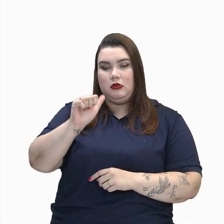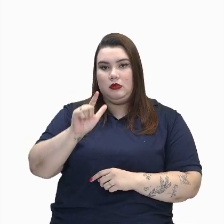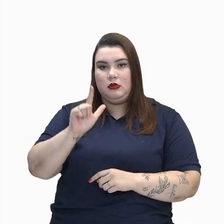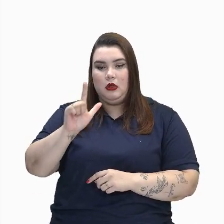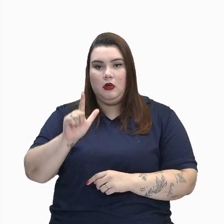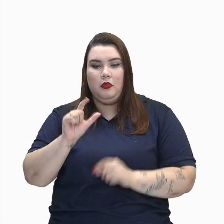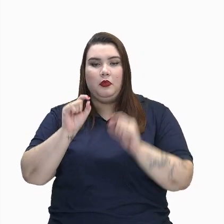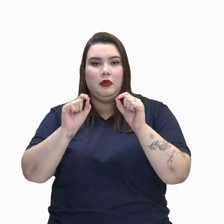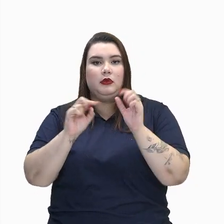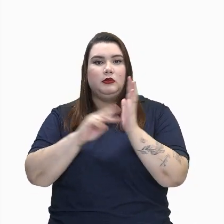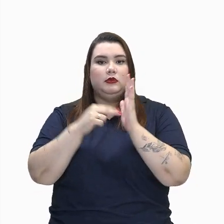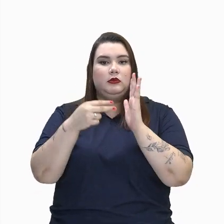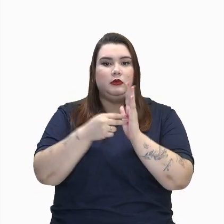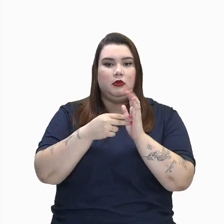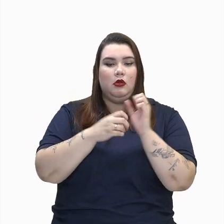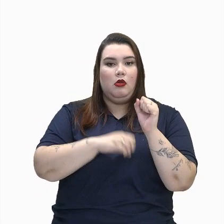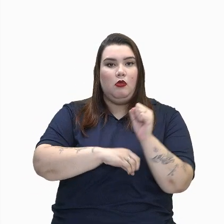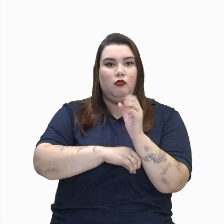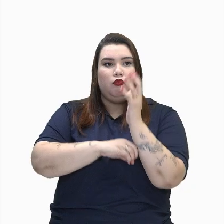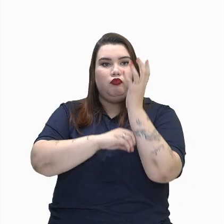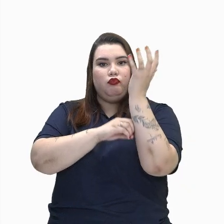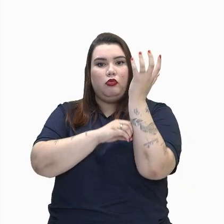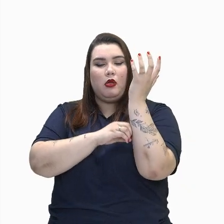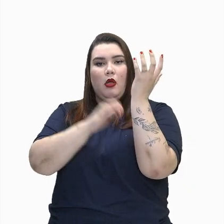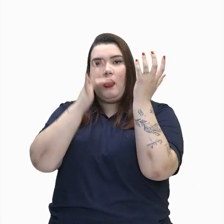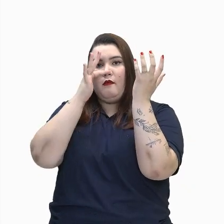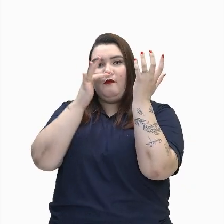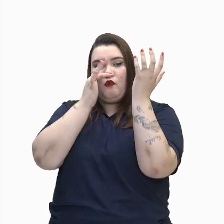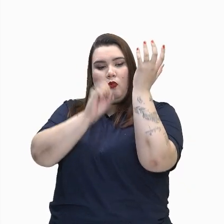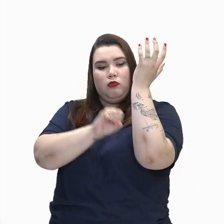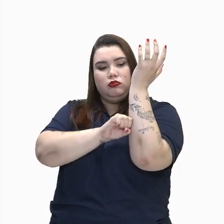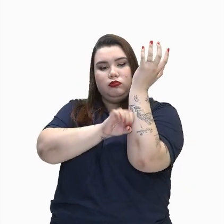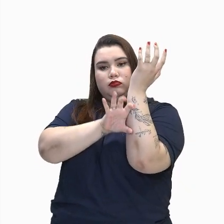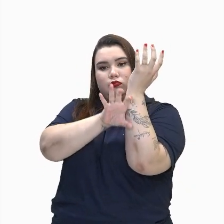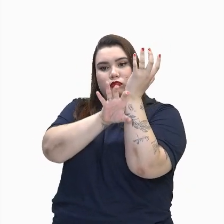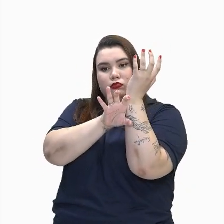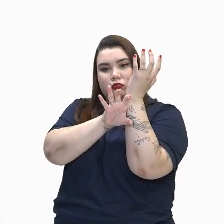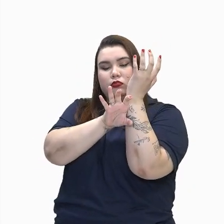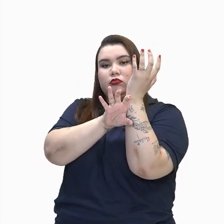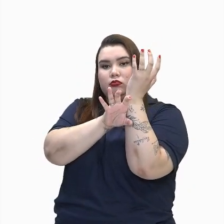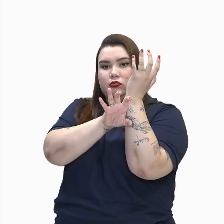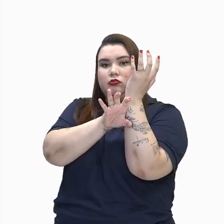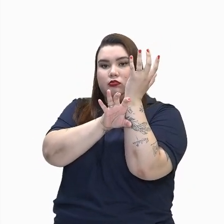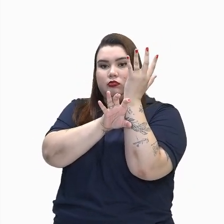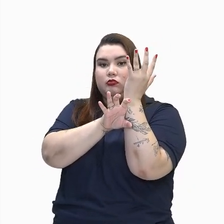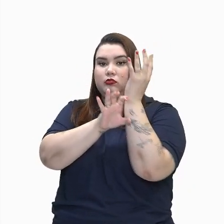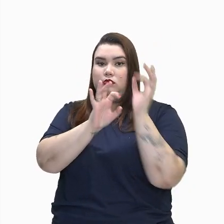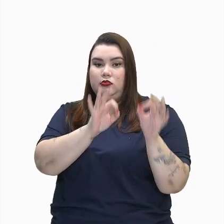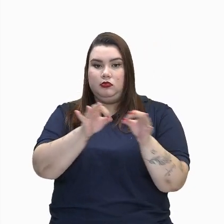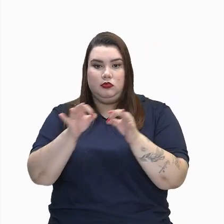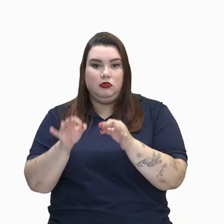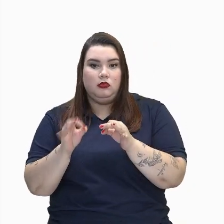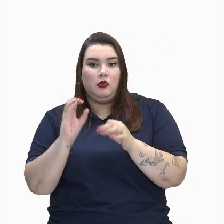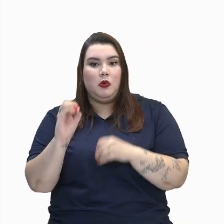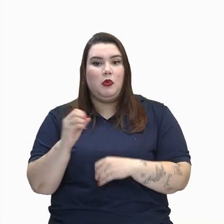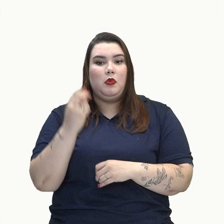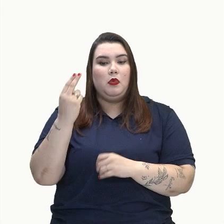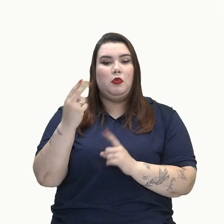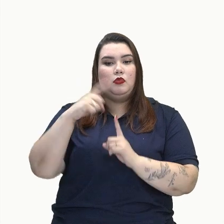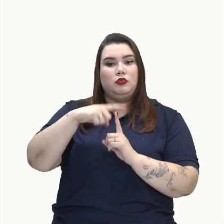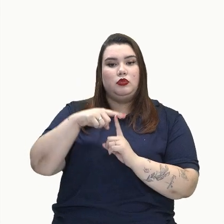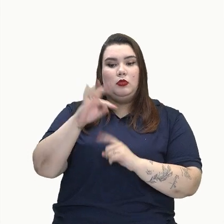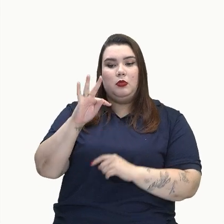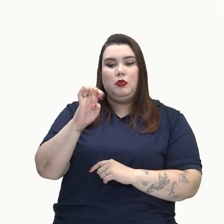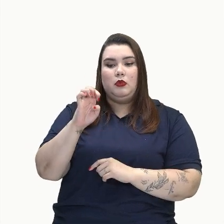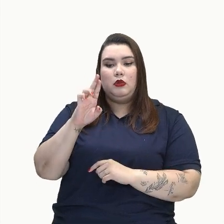que a flor, ela cresce aí mais ao lado do ramo. Ou essa flor poderia apresentar uma porção